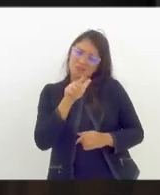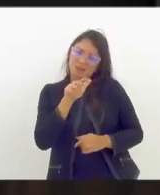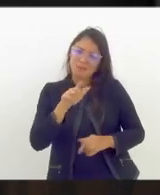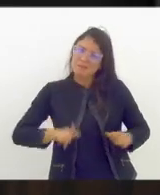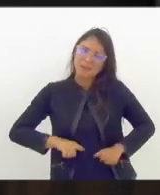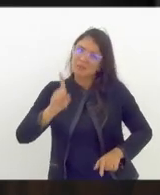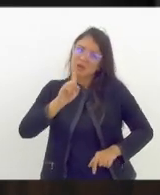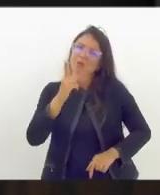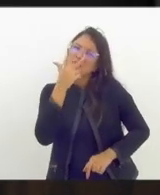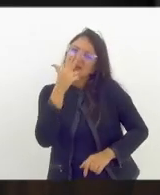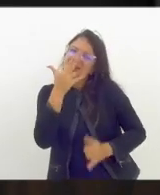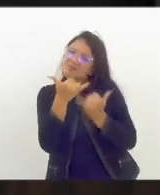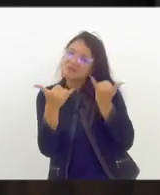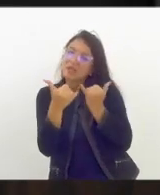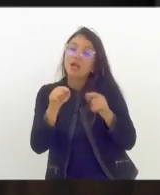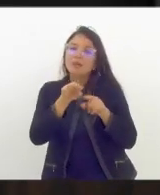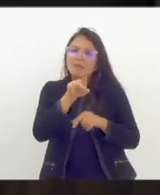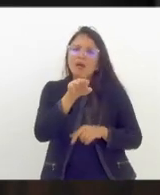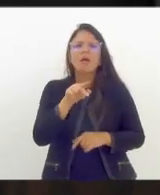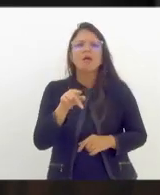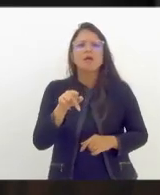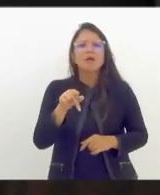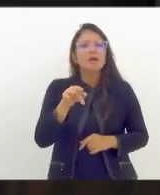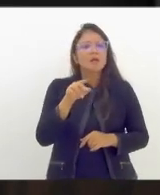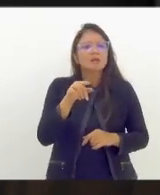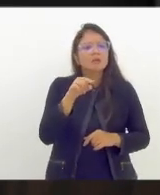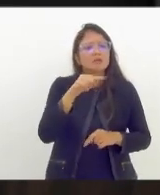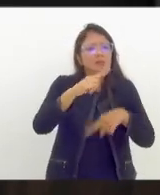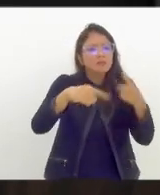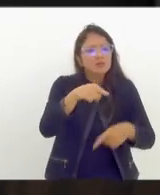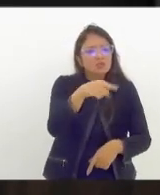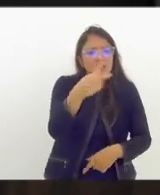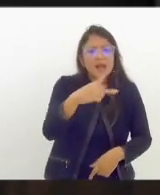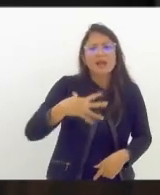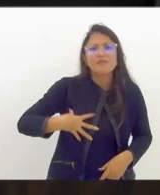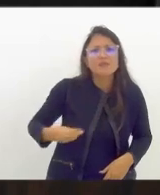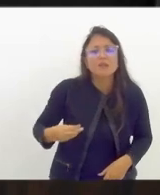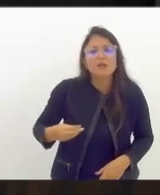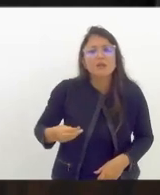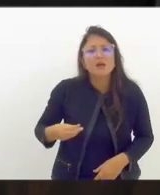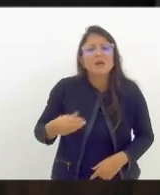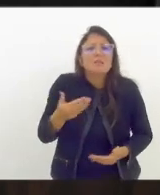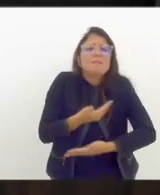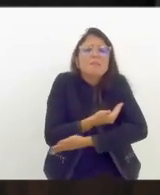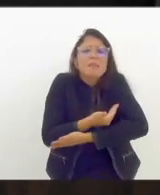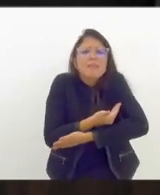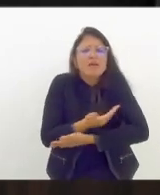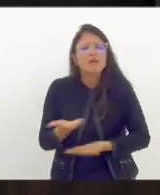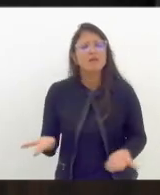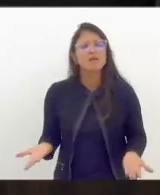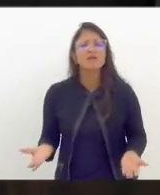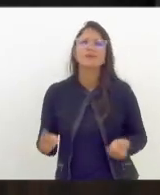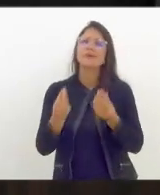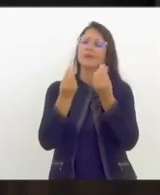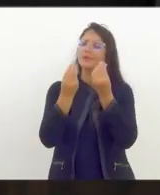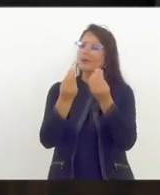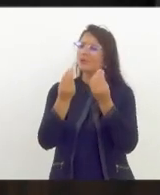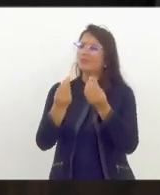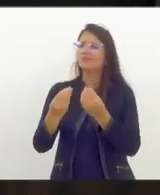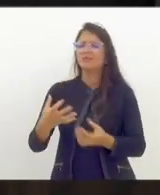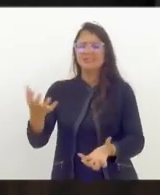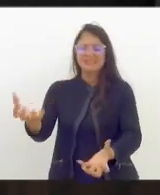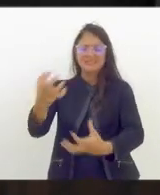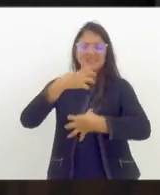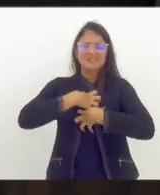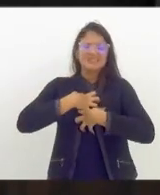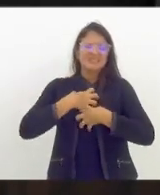dela. Então, a gente que vive isso na nossa família sabe que a dor é irreparável e a gente